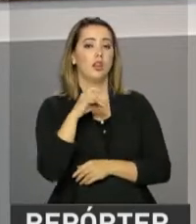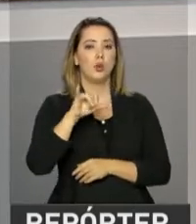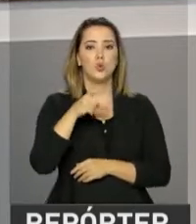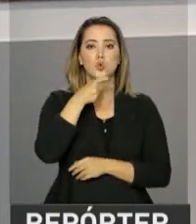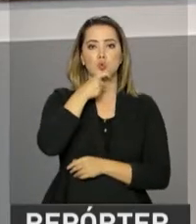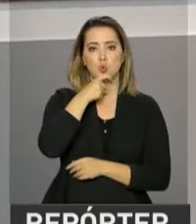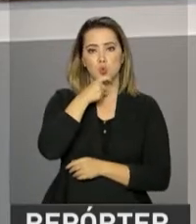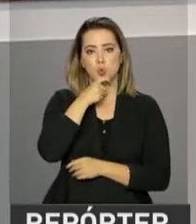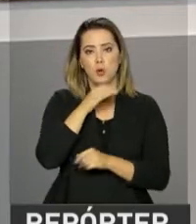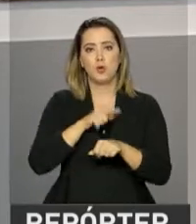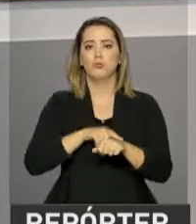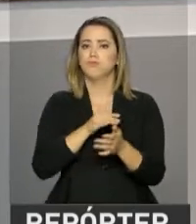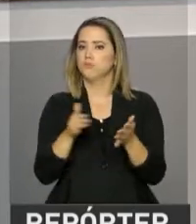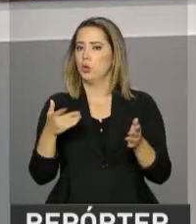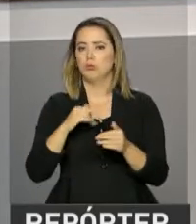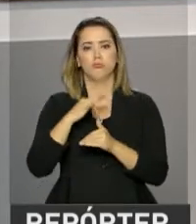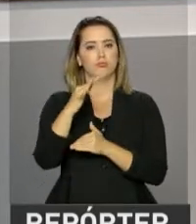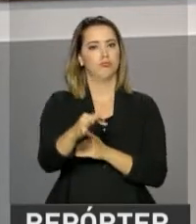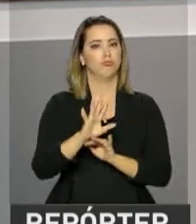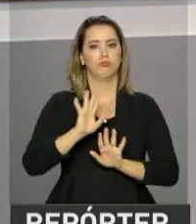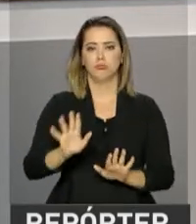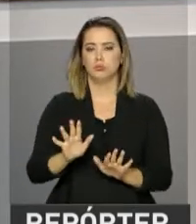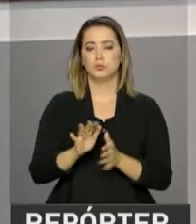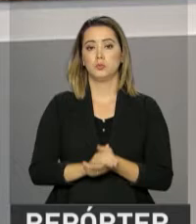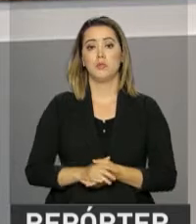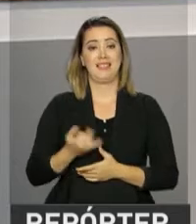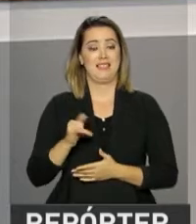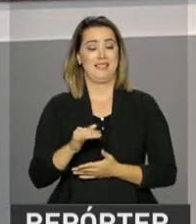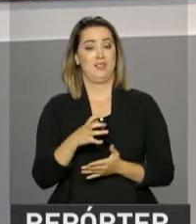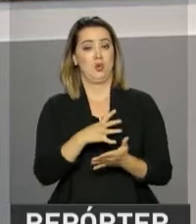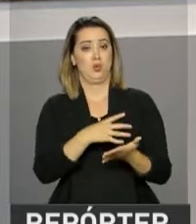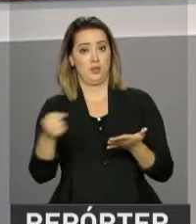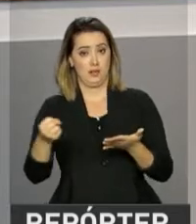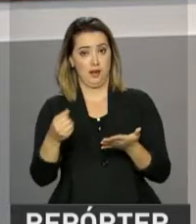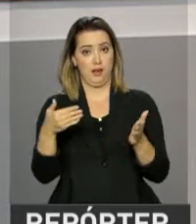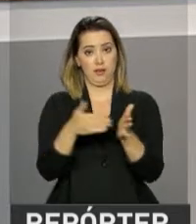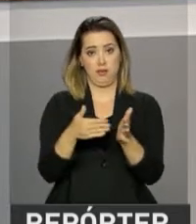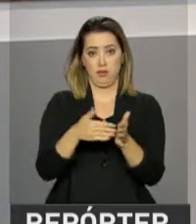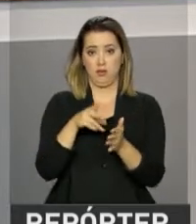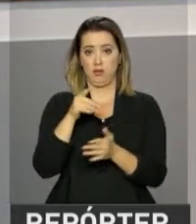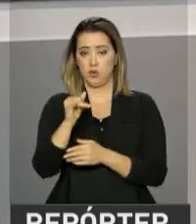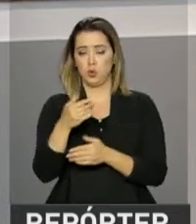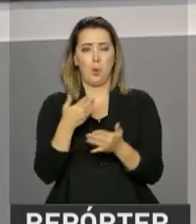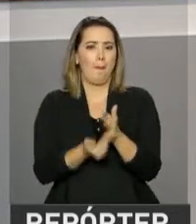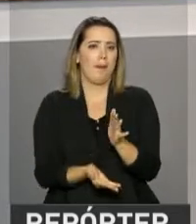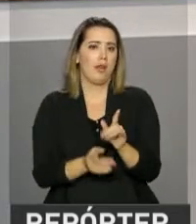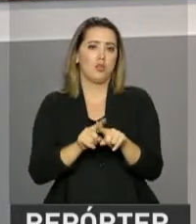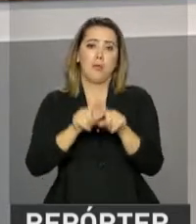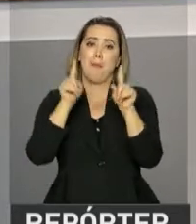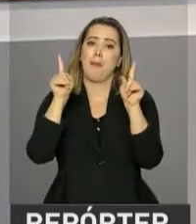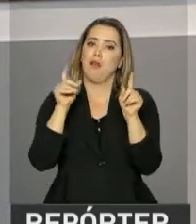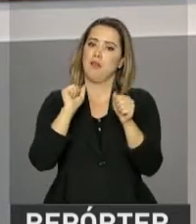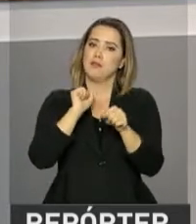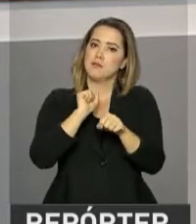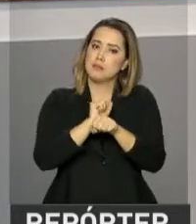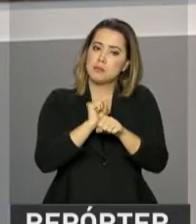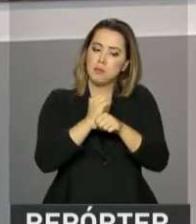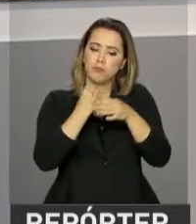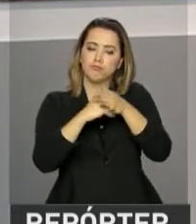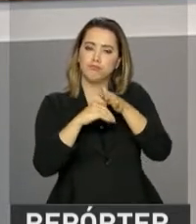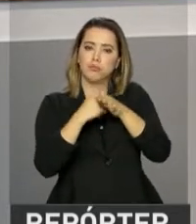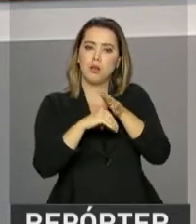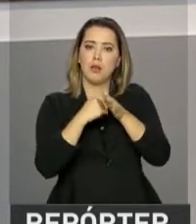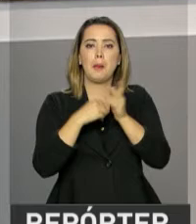julho eo prazo não será prorrogado quem não sacar até à data no entanto não vai perder o fgts o dinheiro continuará